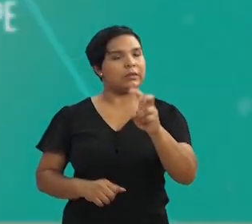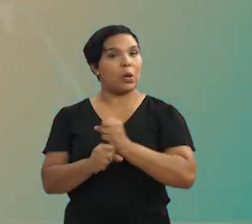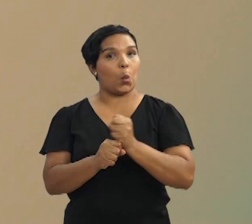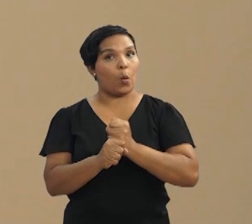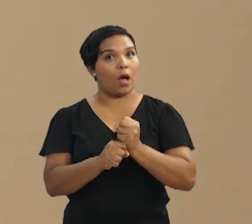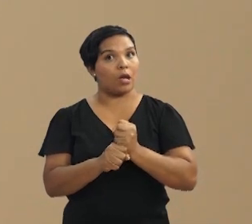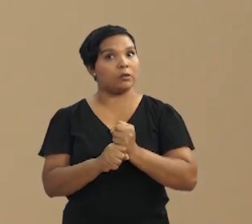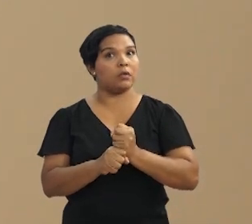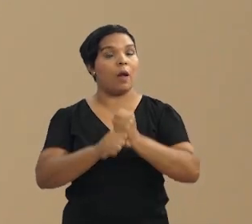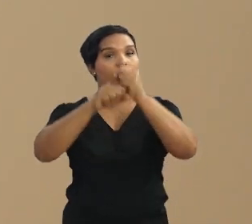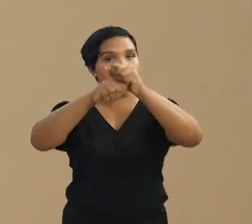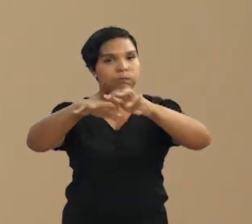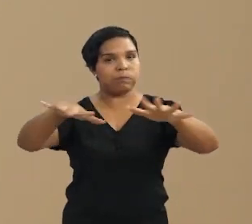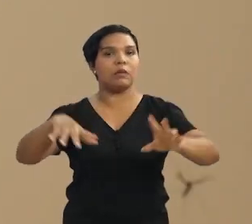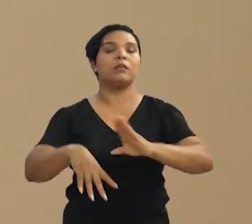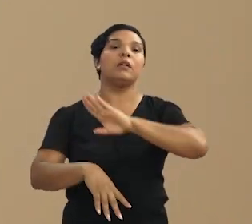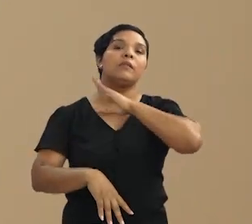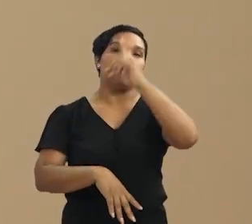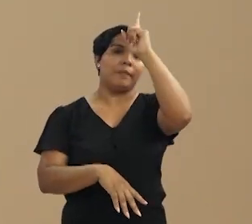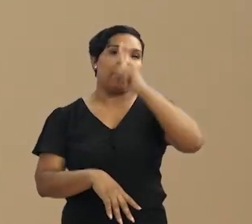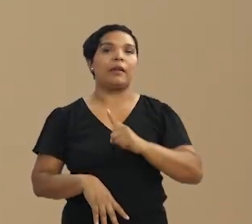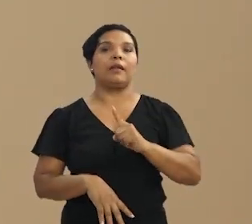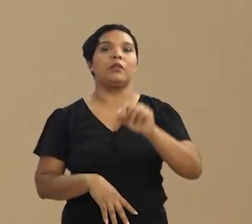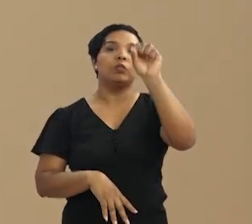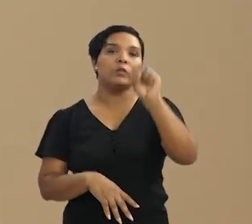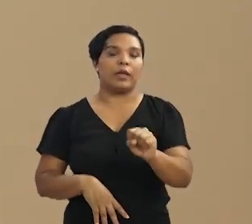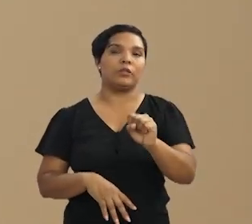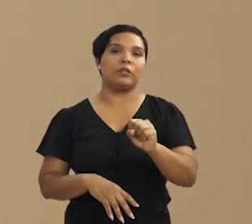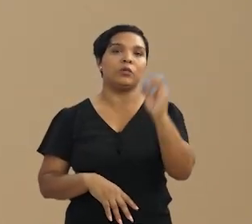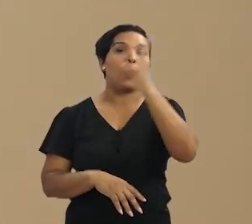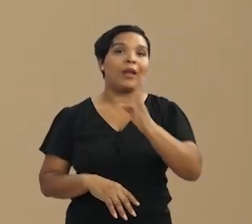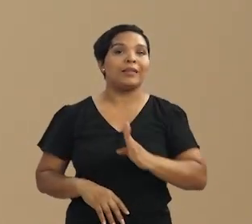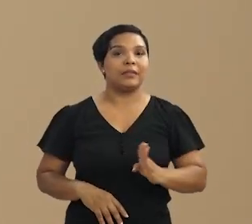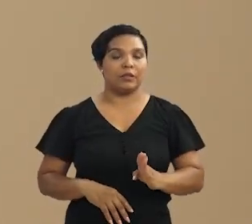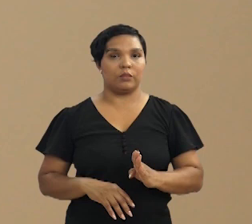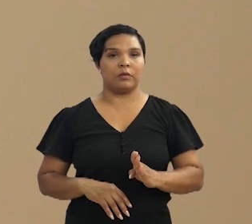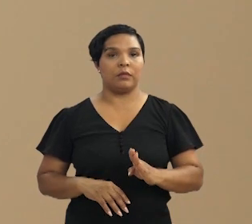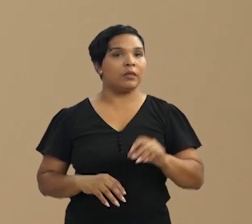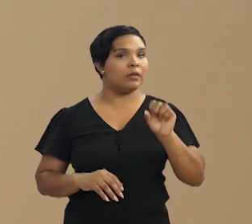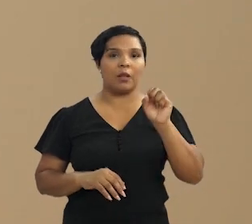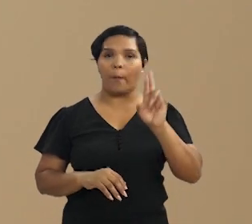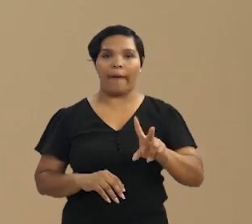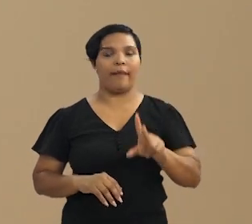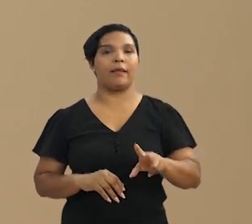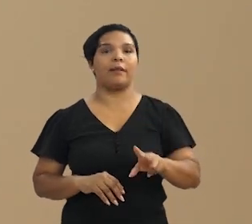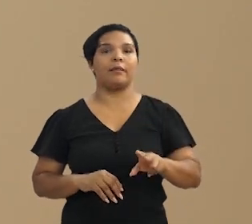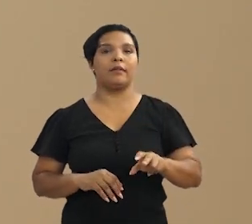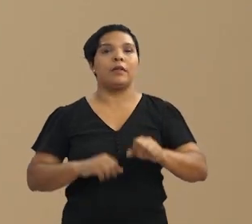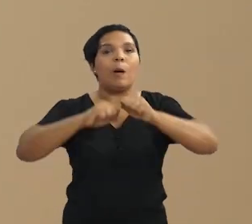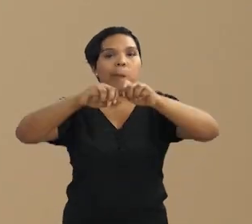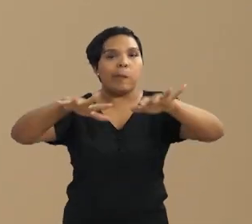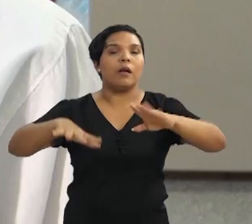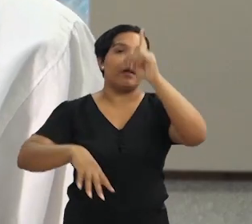Há cerca de 5 anos, houve uma grande epidemia de febre amarela no sudeste do Brasil, que não era uma área de epidemias de